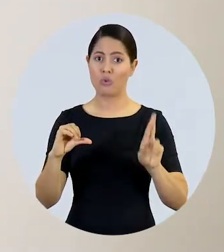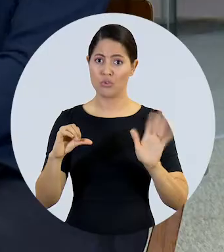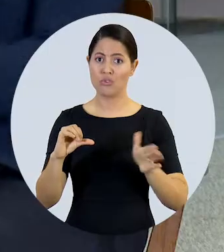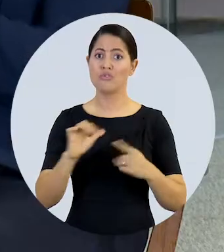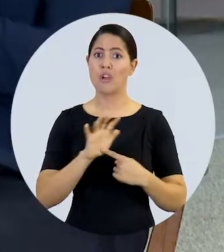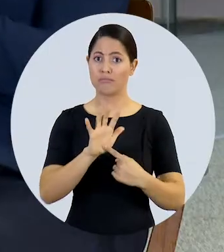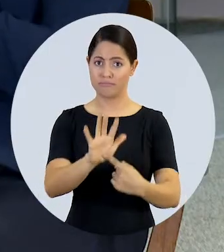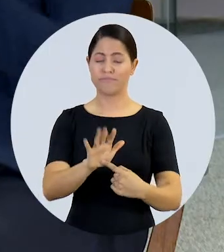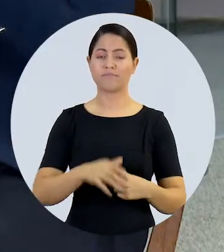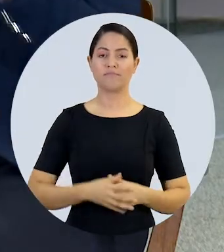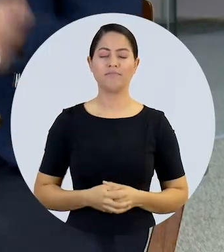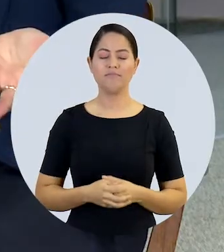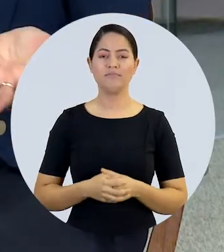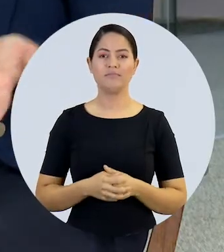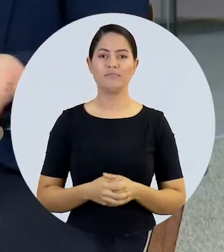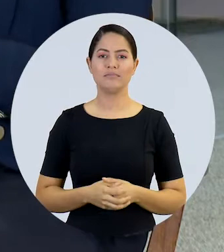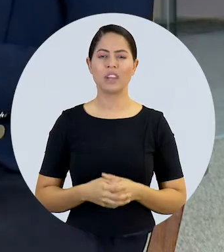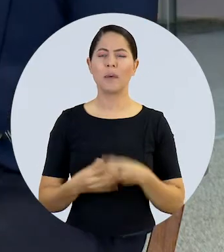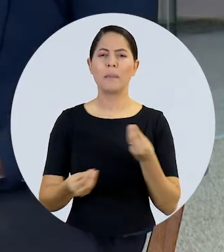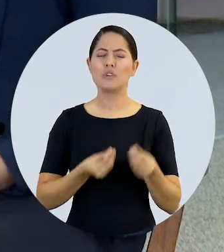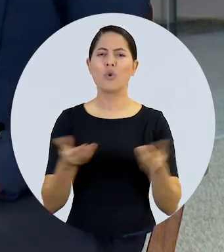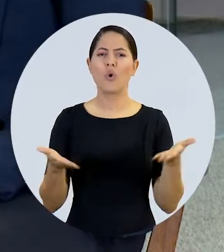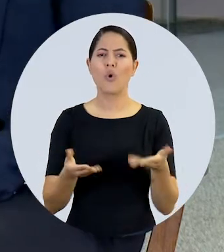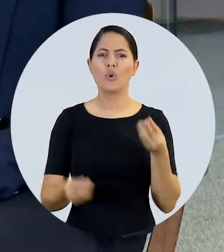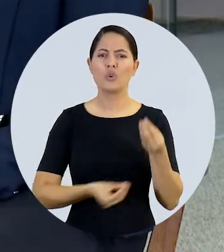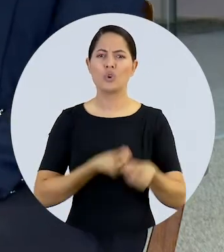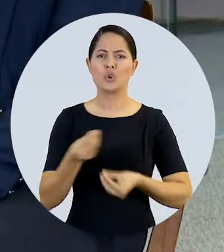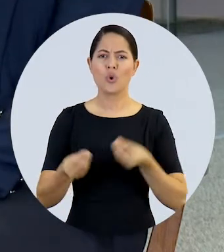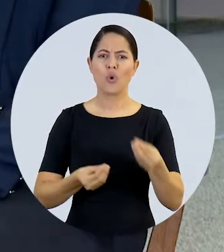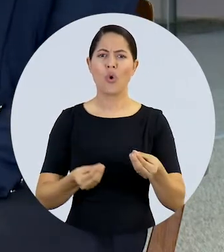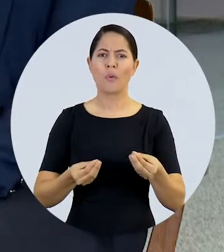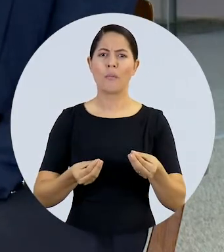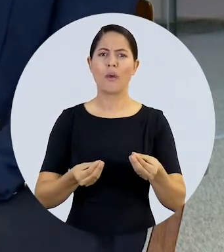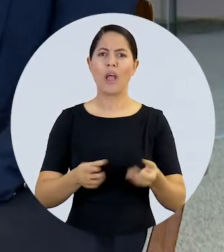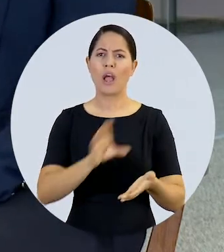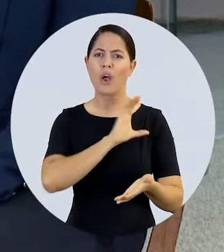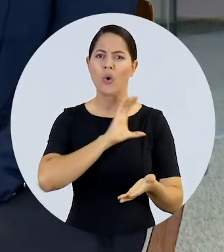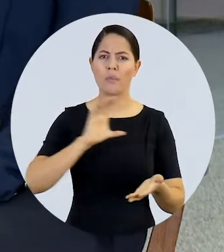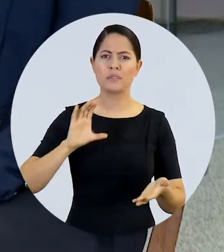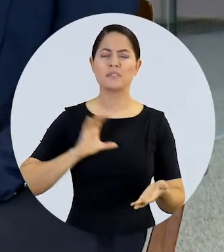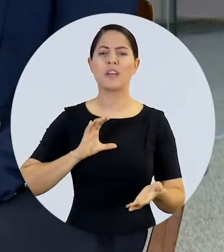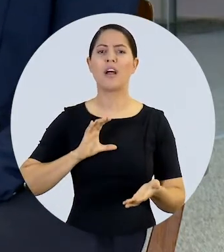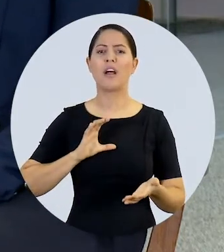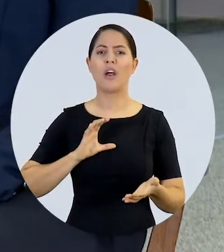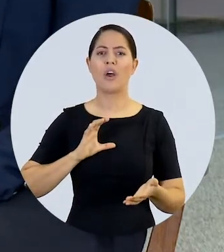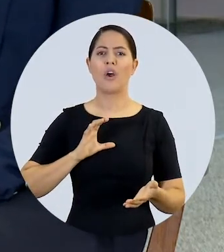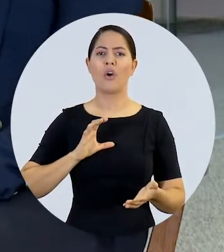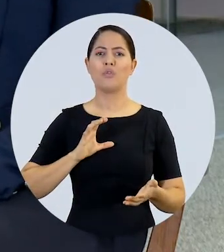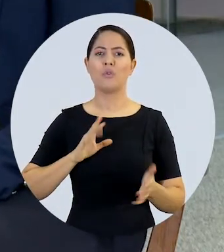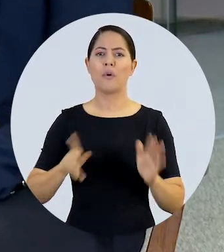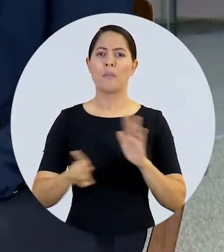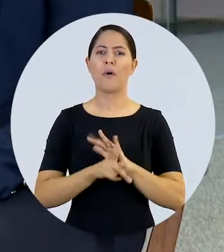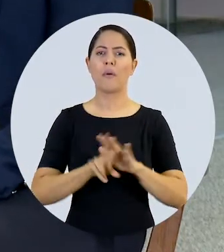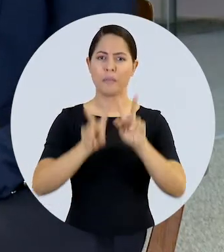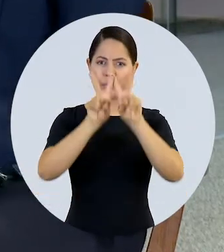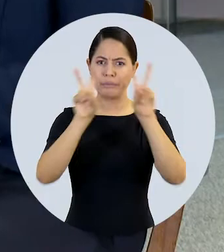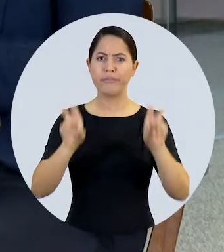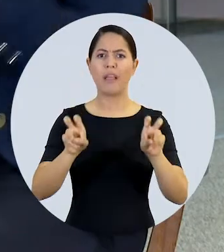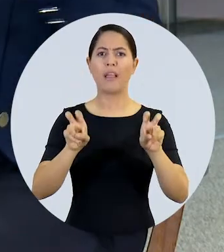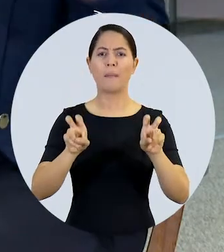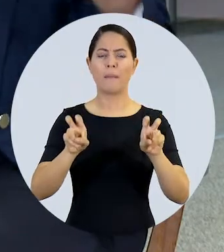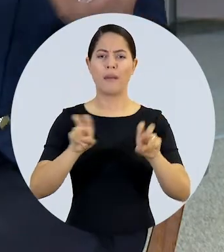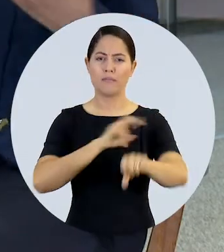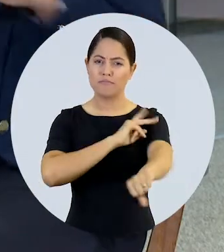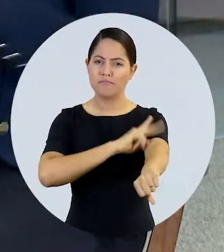sinaliza. E hoje, quais pautas a Comissão Nacional de Promoção da Igualdade acompanha aqui na OAB justamente para que